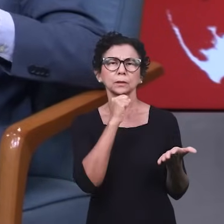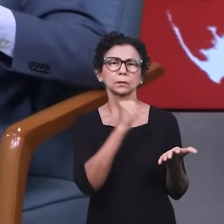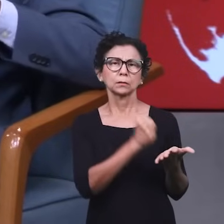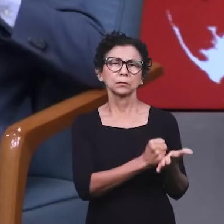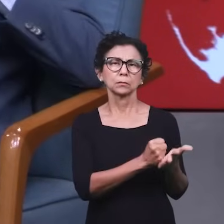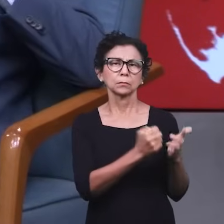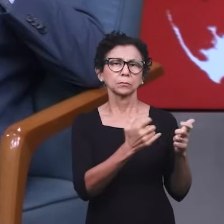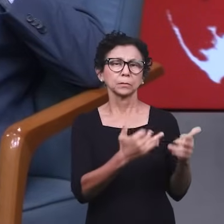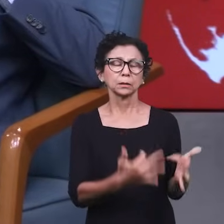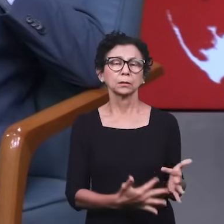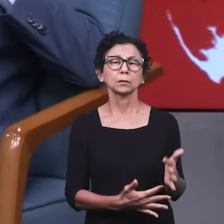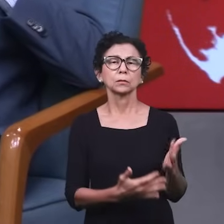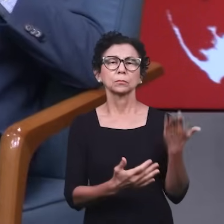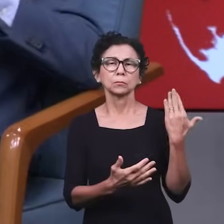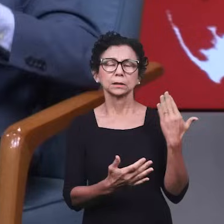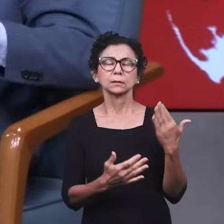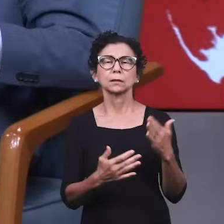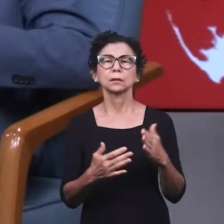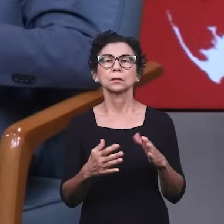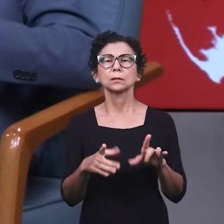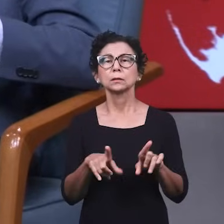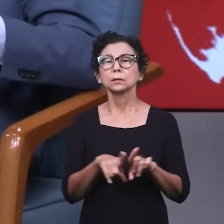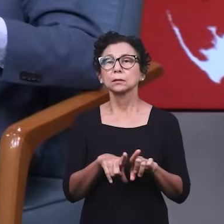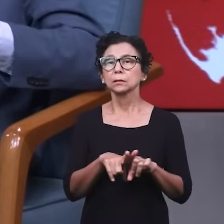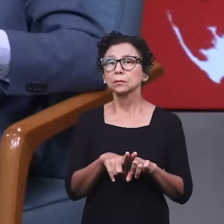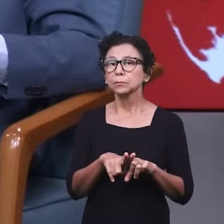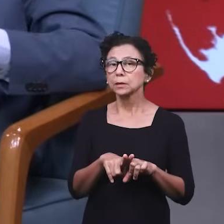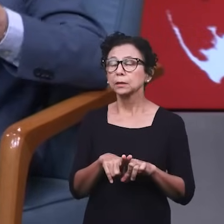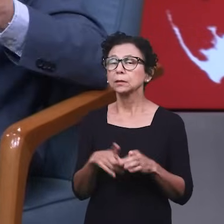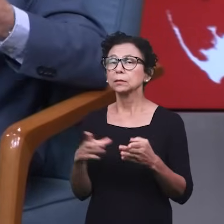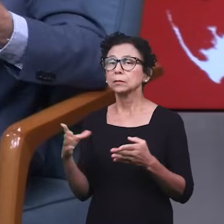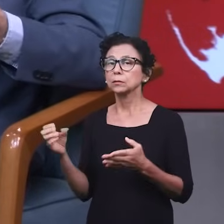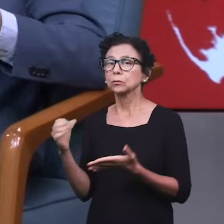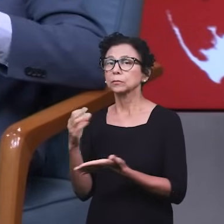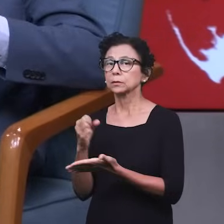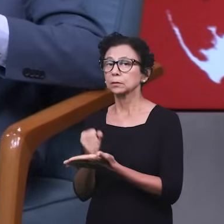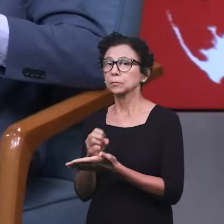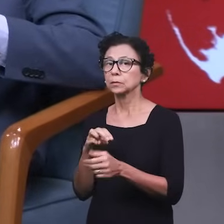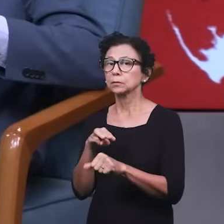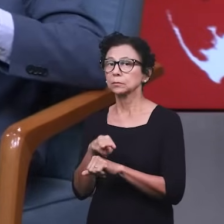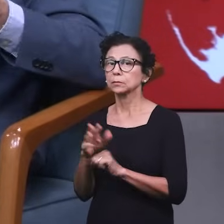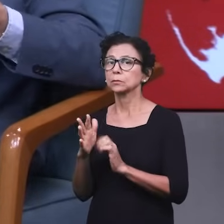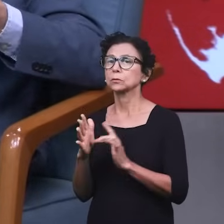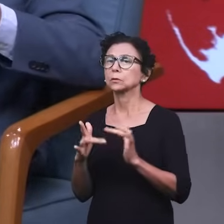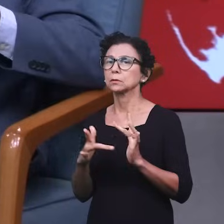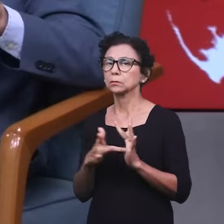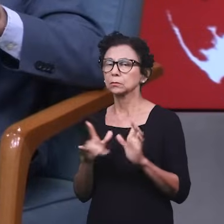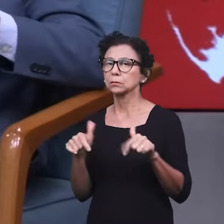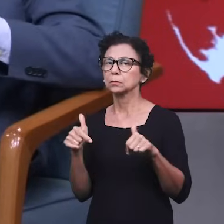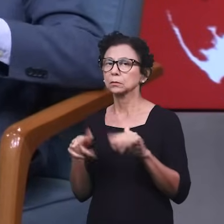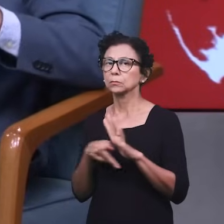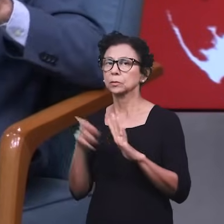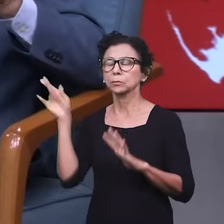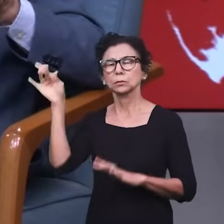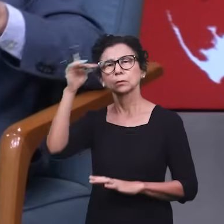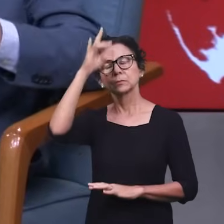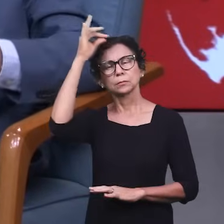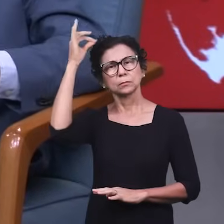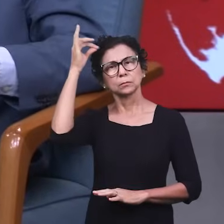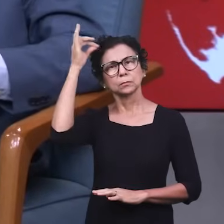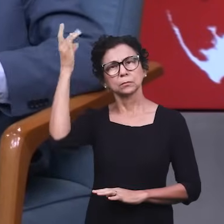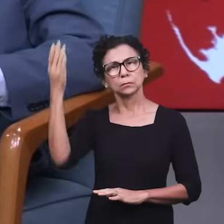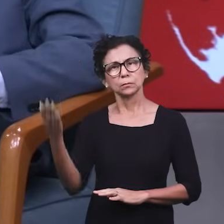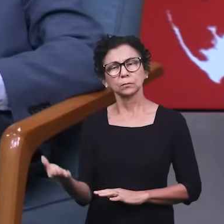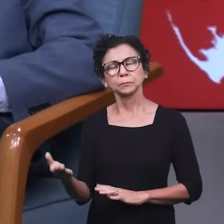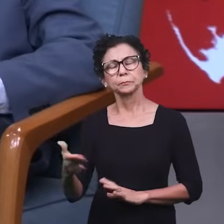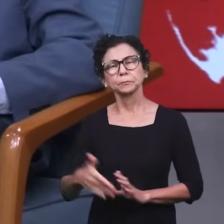falamos isso nos programas anteriores. Falamos também sobre a manifestação do Espírito Santo no ministério de Jesus. Jesus